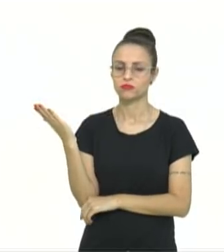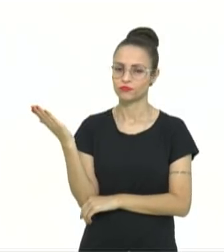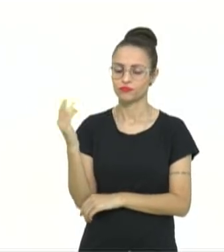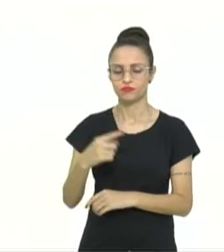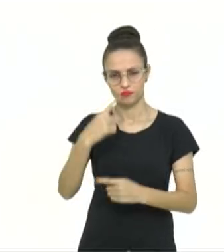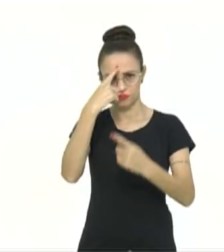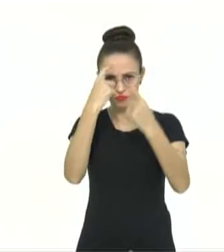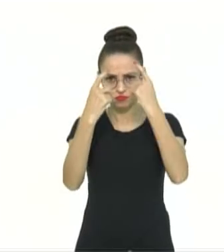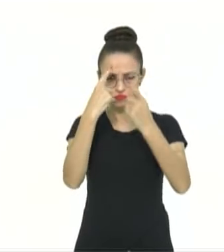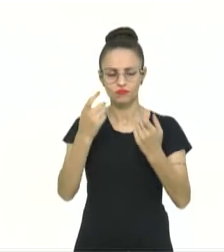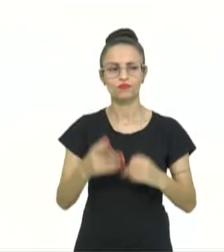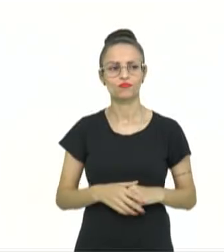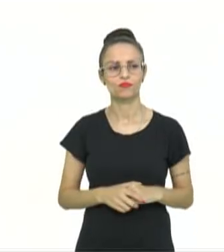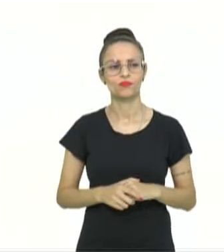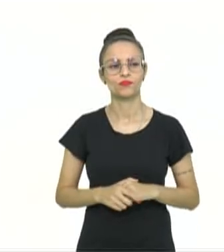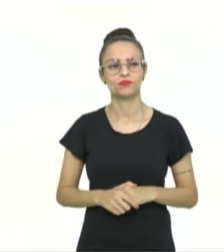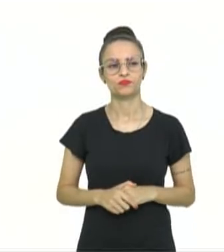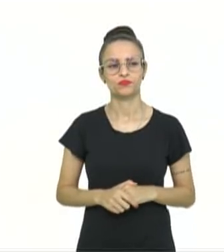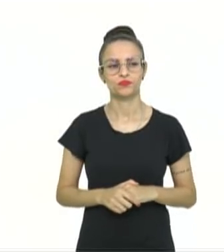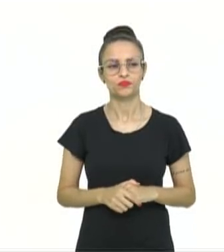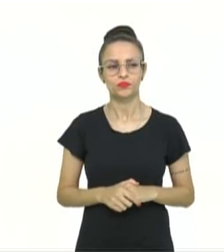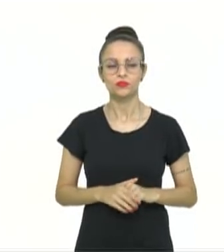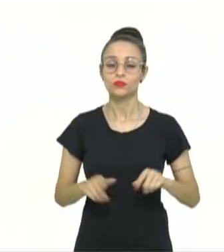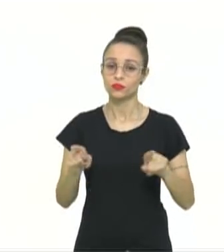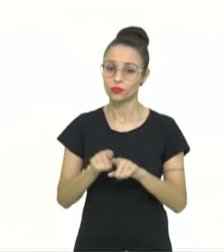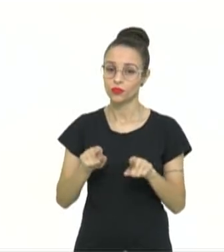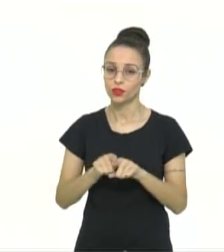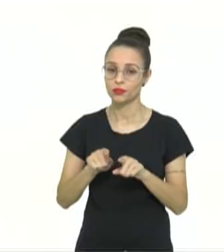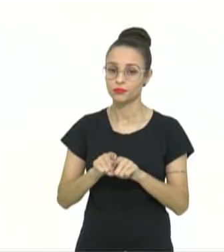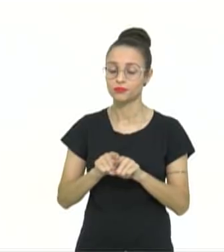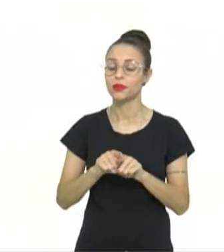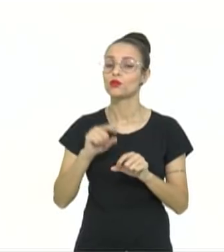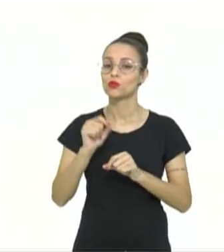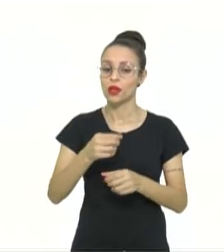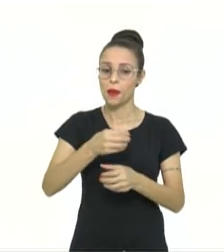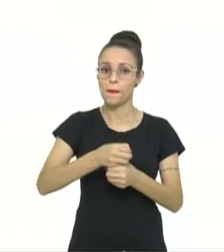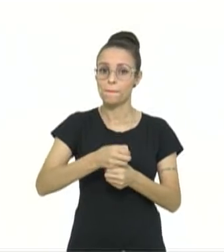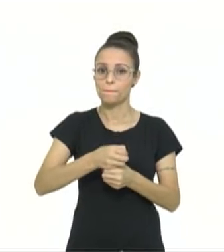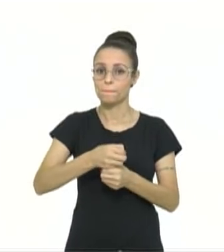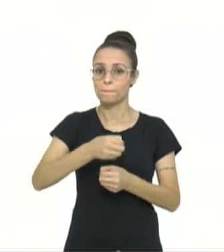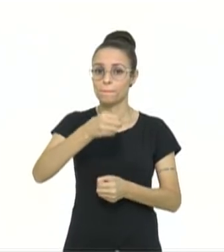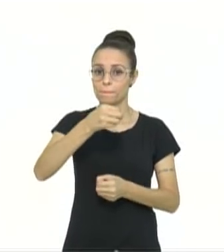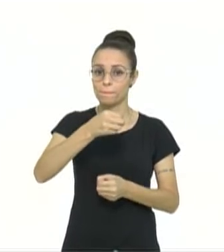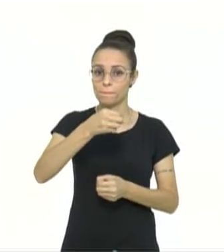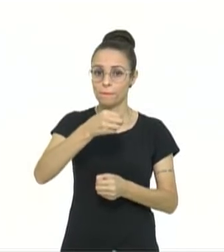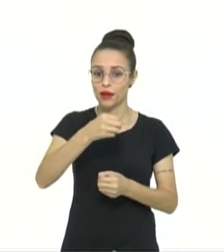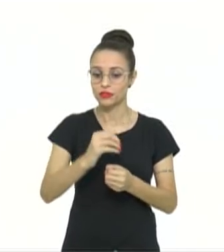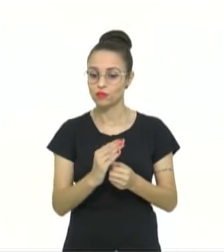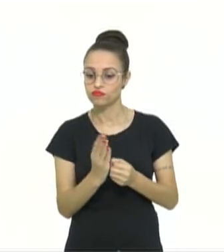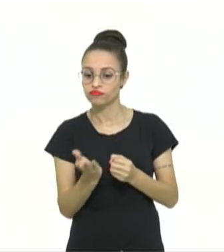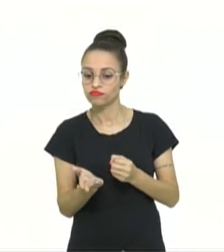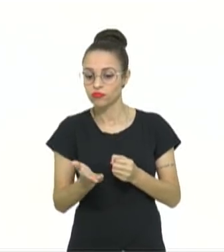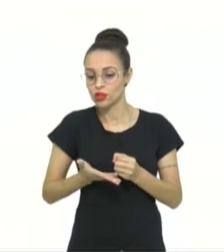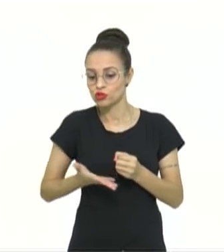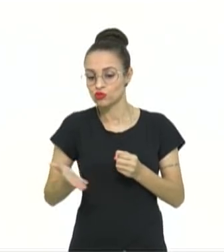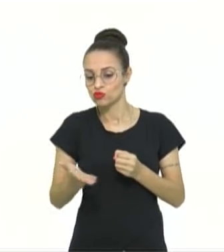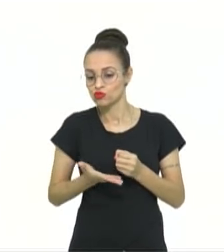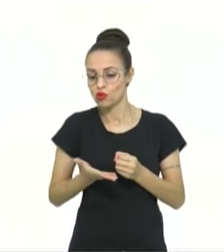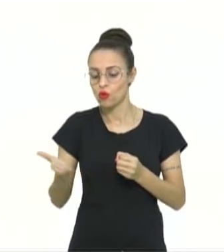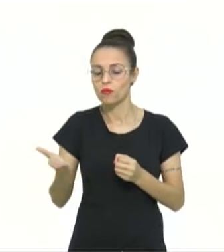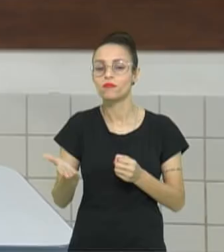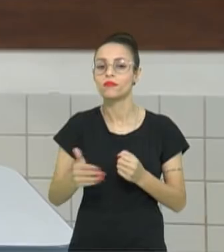a criatividade. E nós temos a altura da sombra do bastão. O que ele